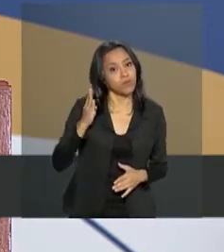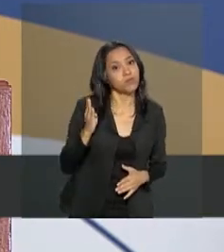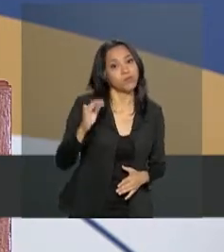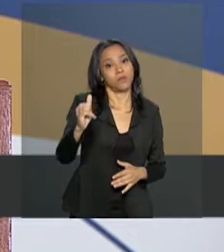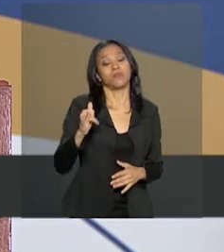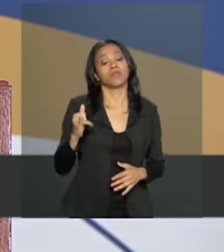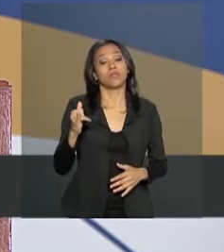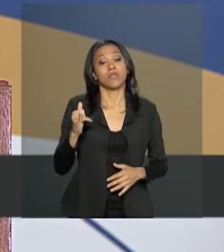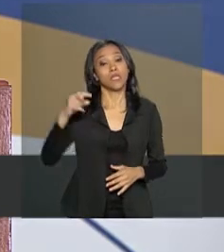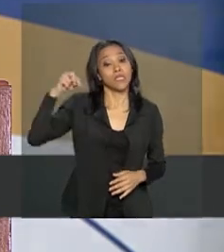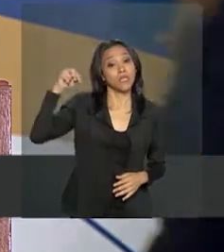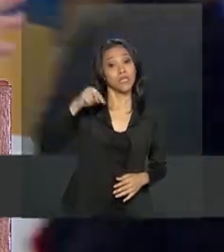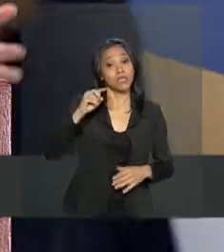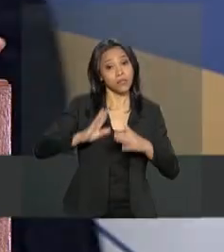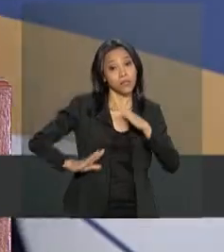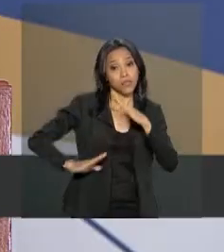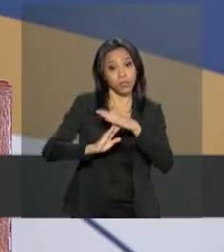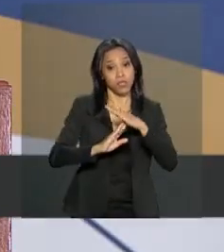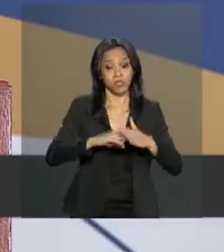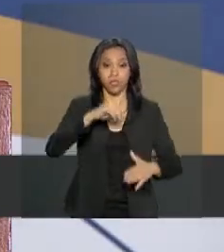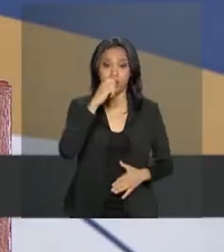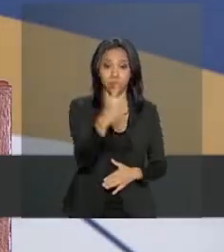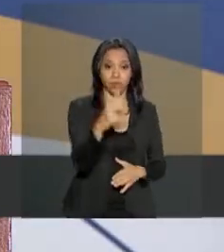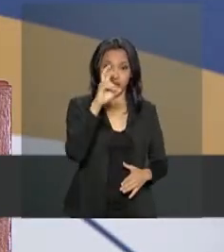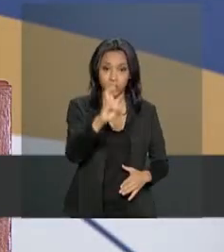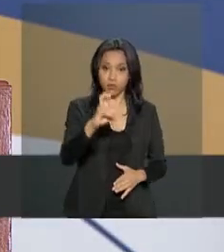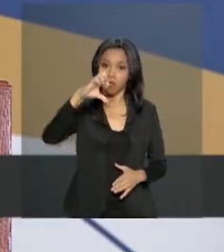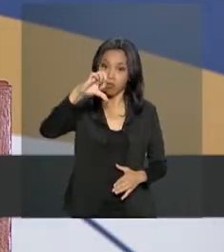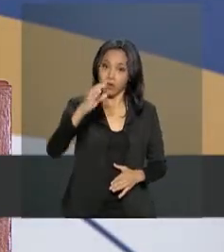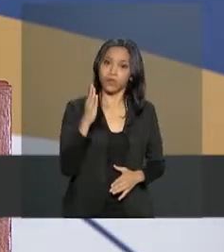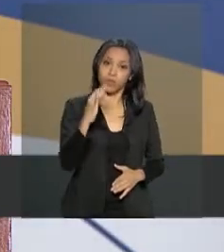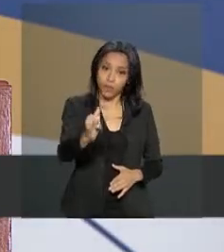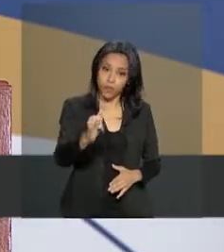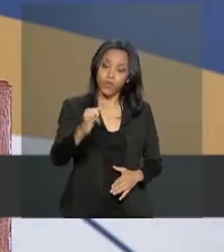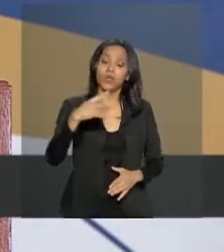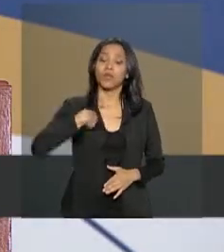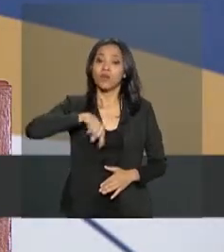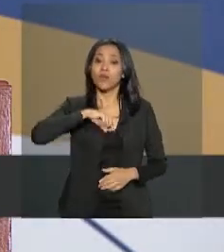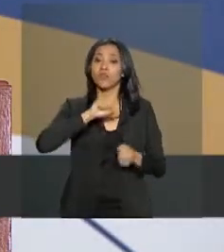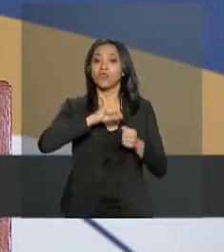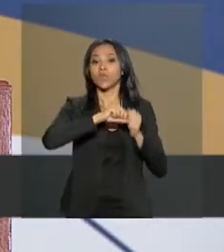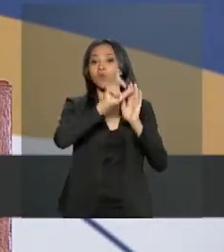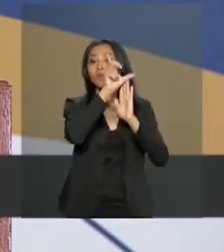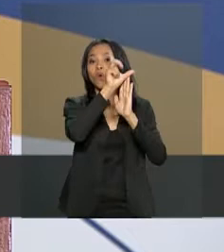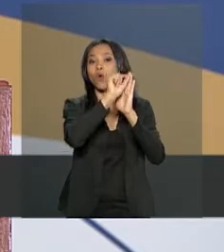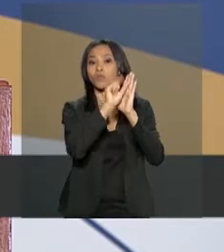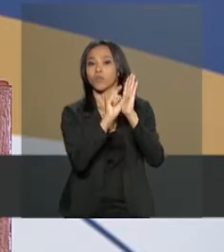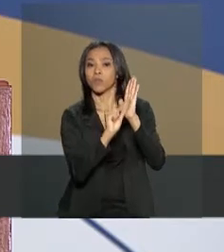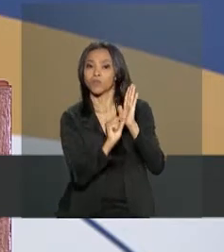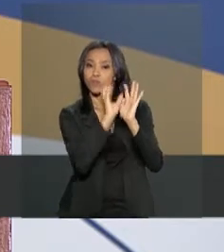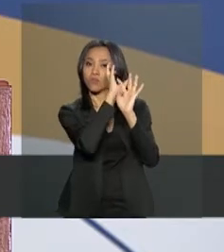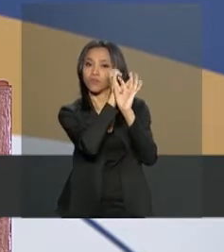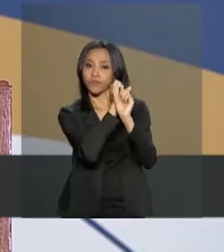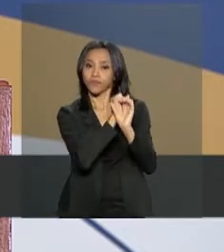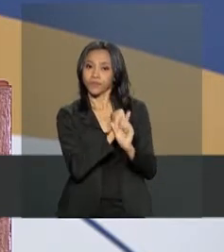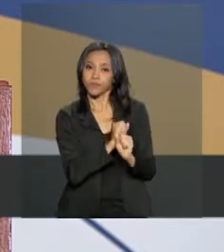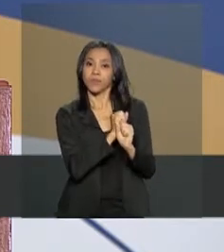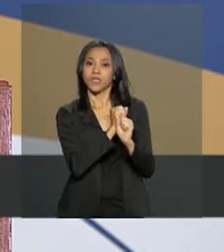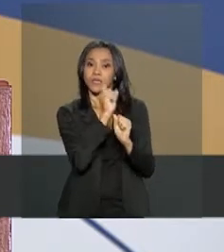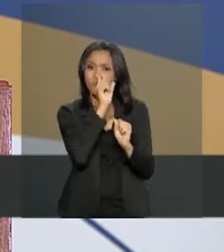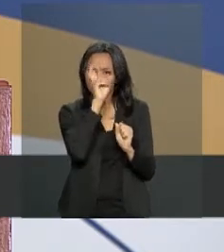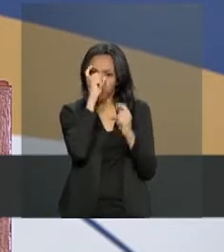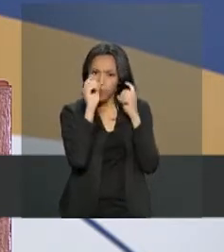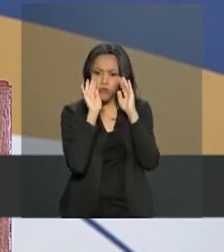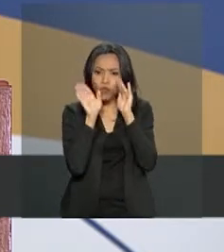teto de 159 bilhões nós fizemos sempre orçamento prestigiando prestigiando educação